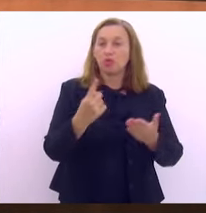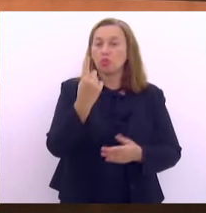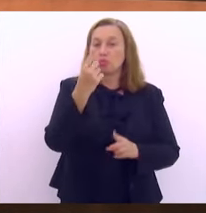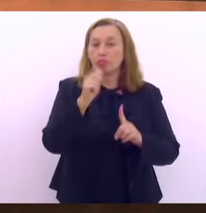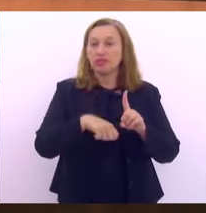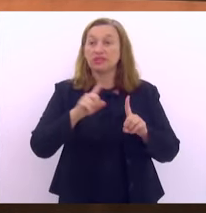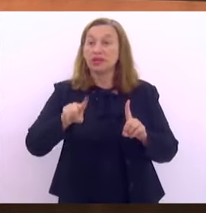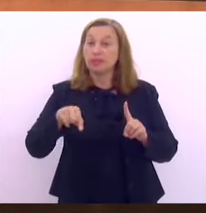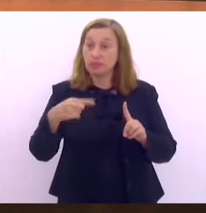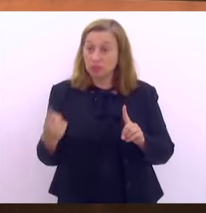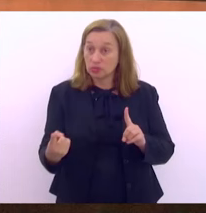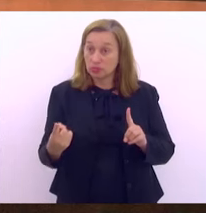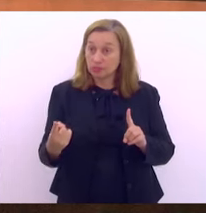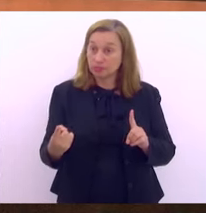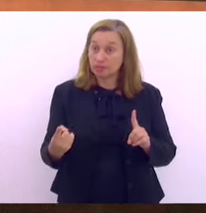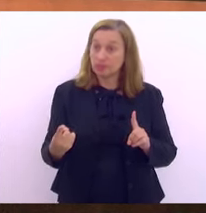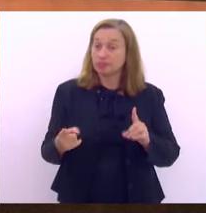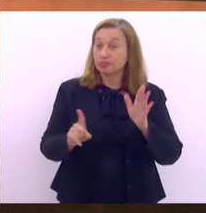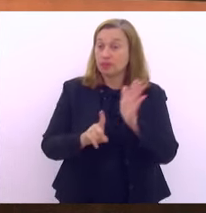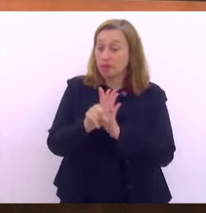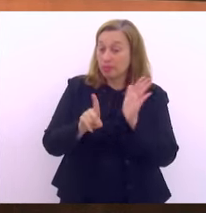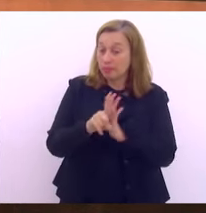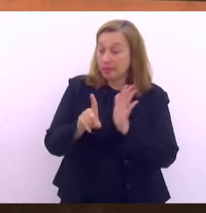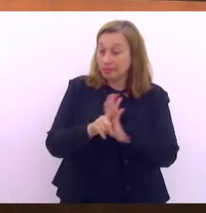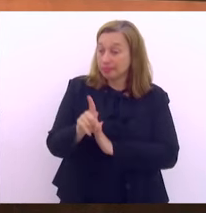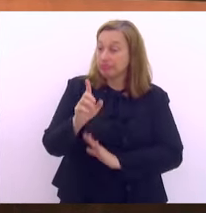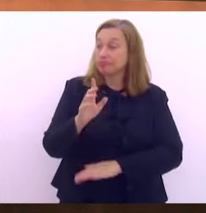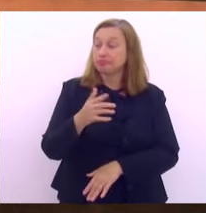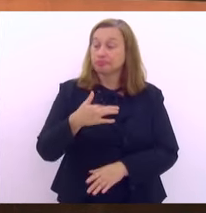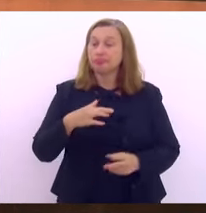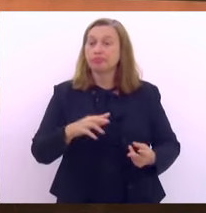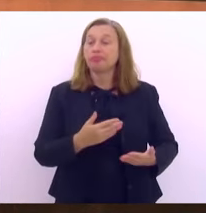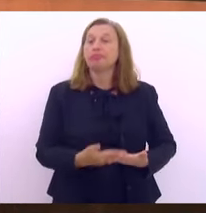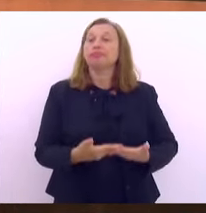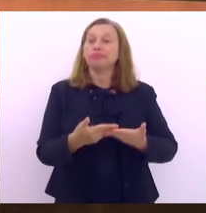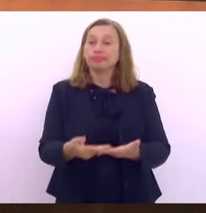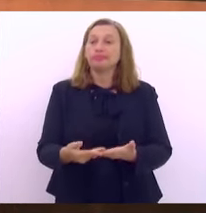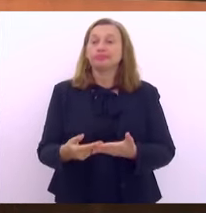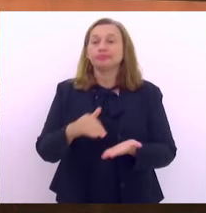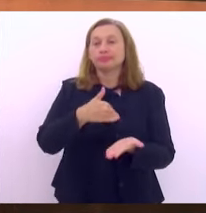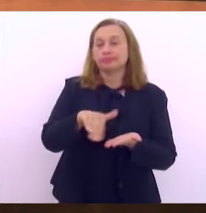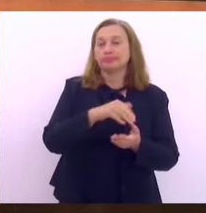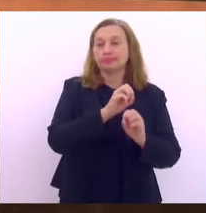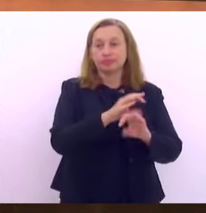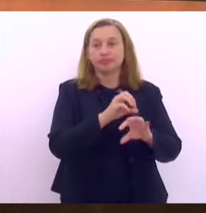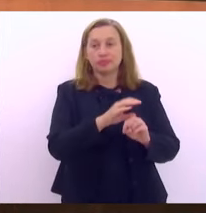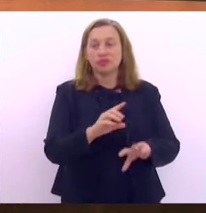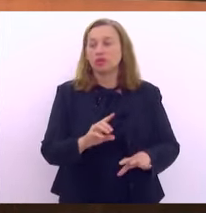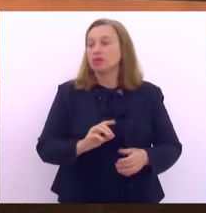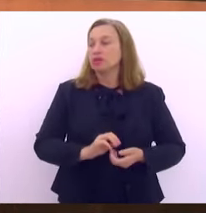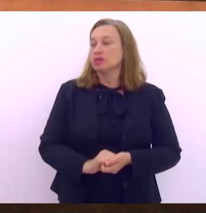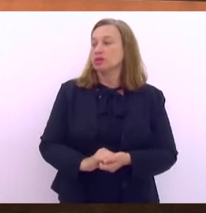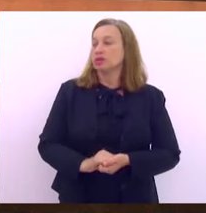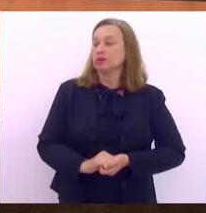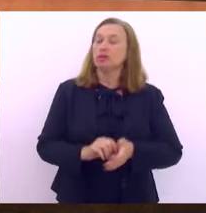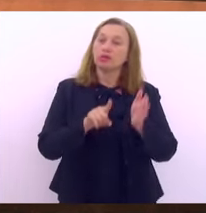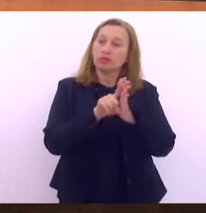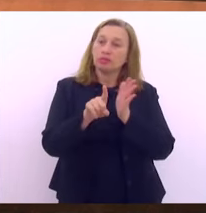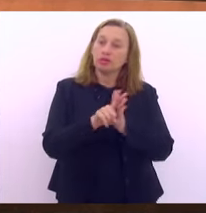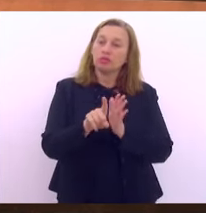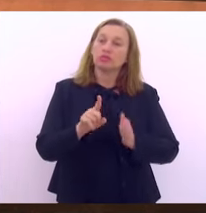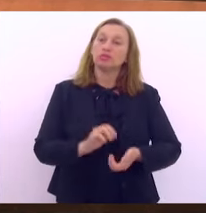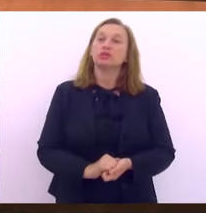depois das perguntas que nós mesmos tínhamos encaminhado à SEDUC, somente um mês depois da gente ter feito essas perguntas à